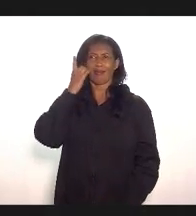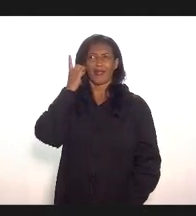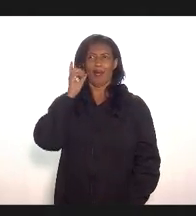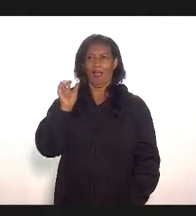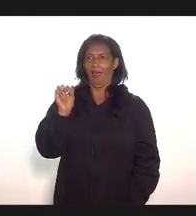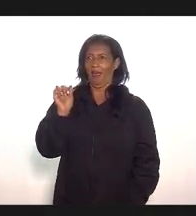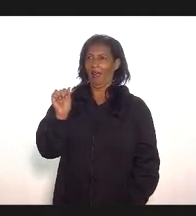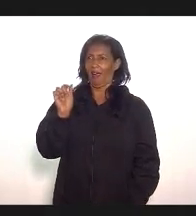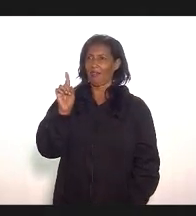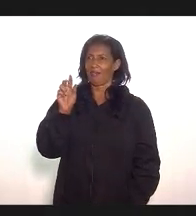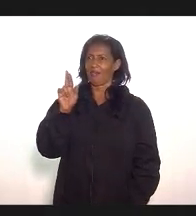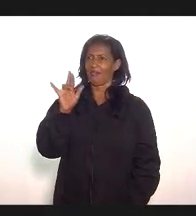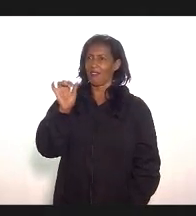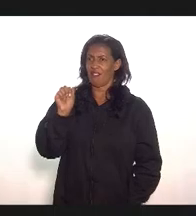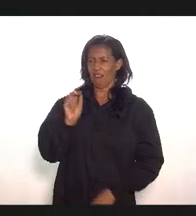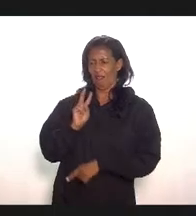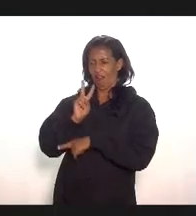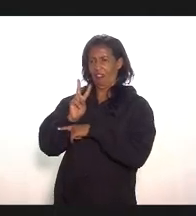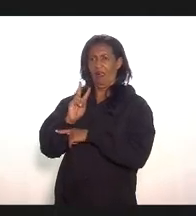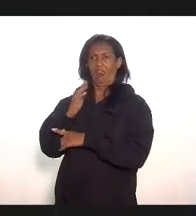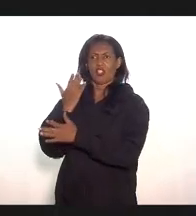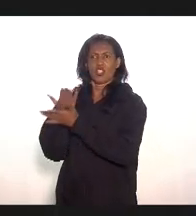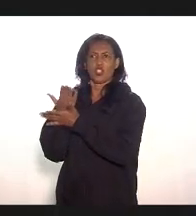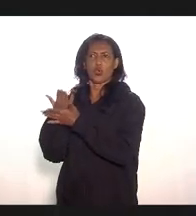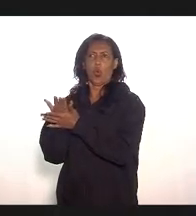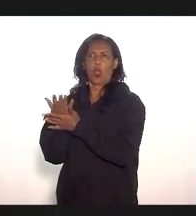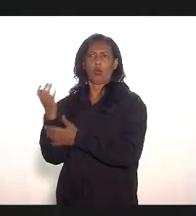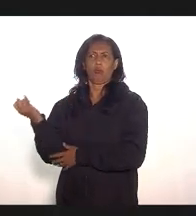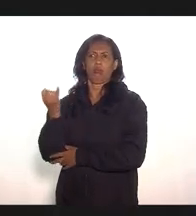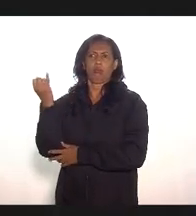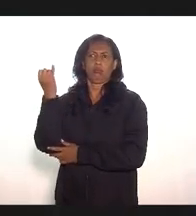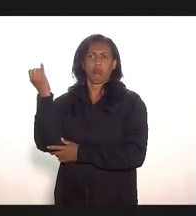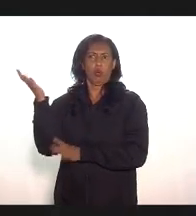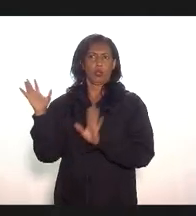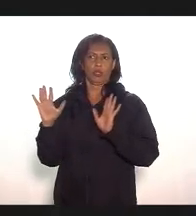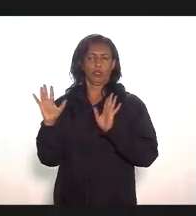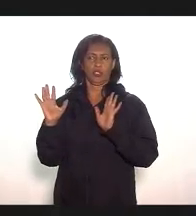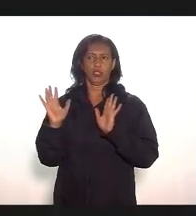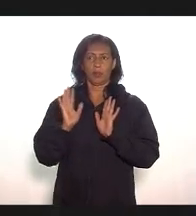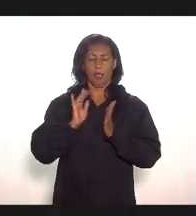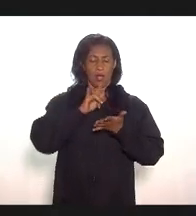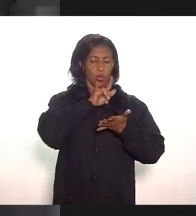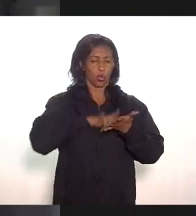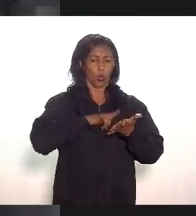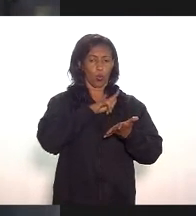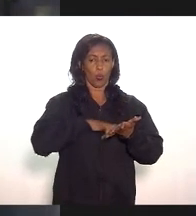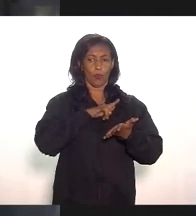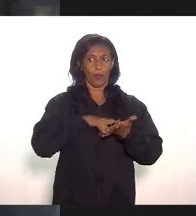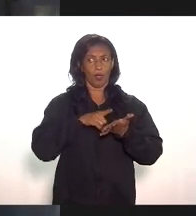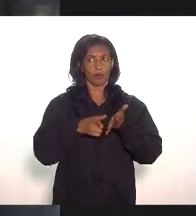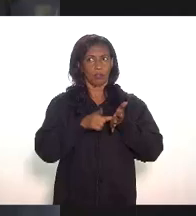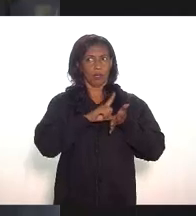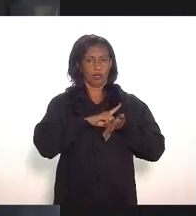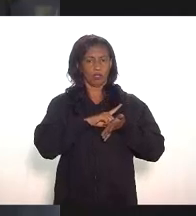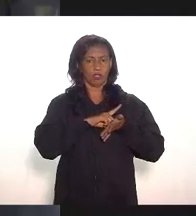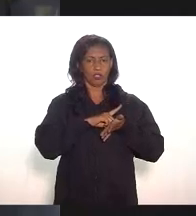a escola e a educação como atividade essencial. Me faz crer que ter acesso a documentos de antemão...